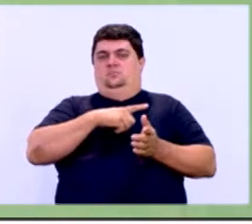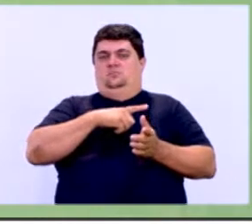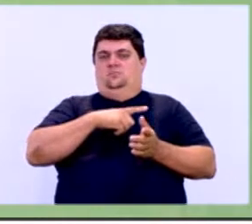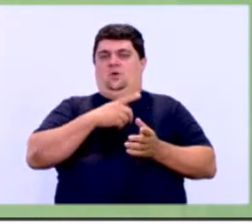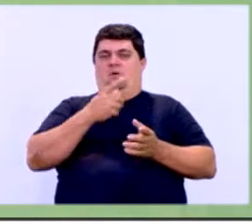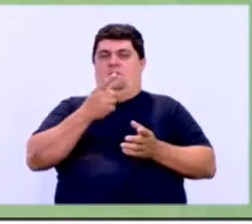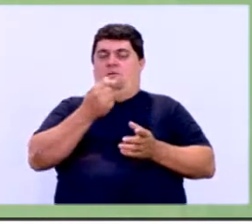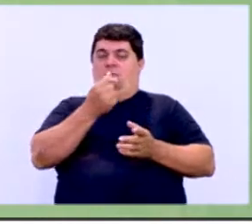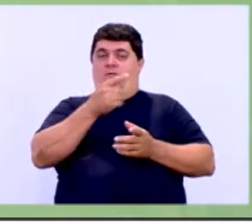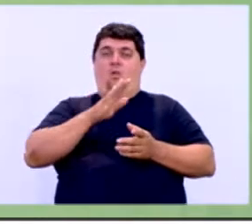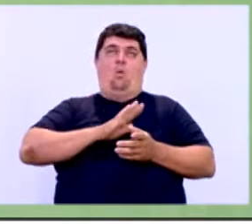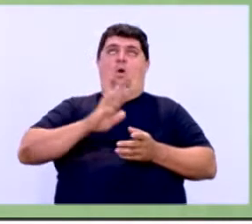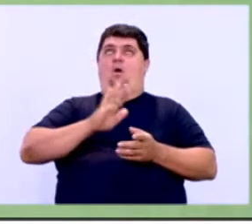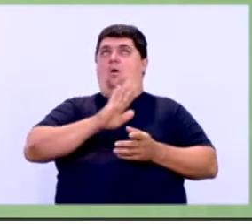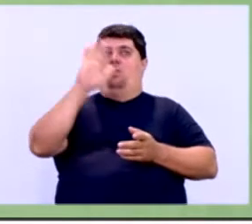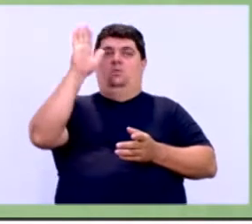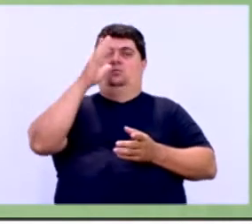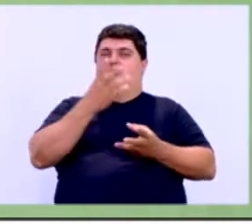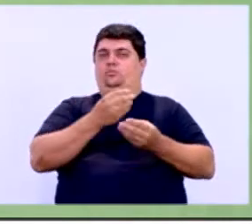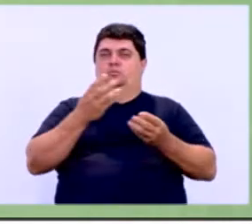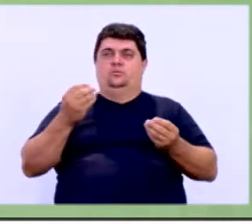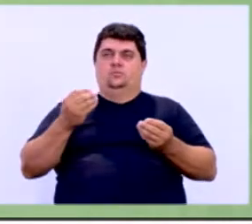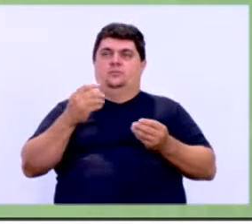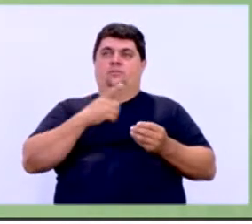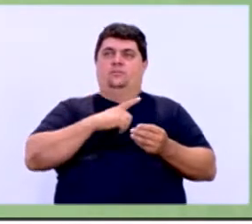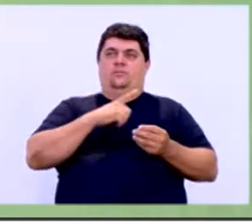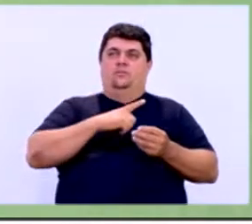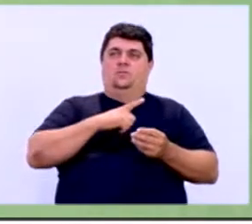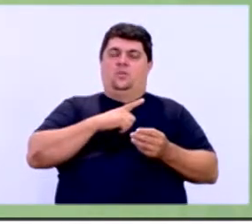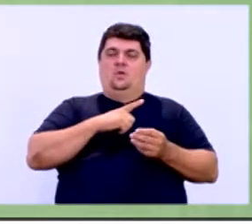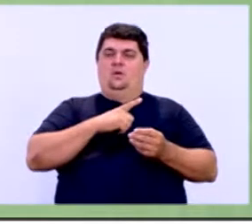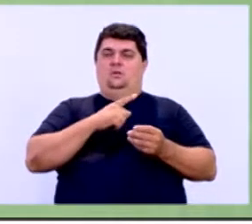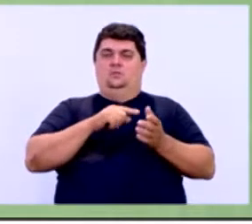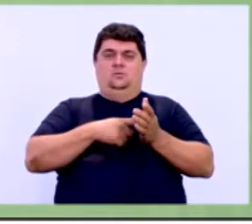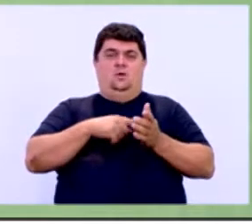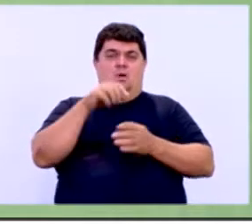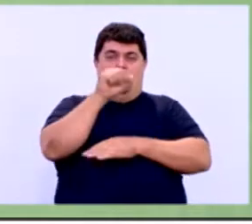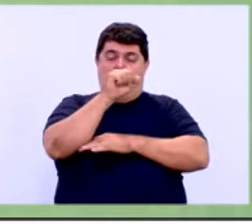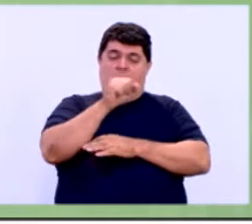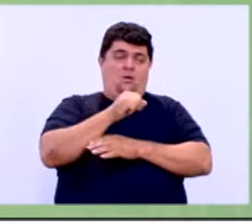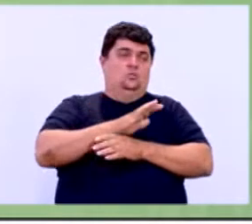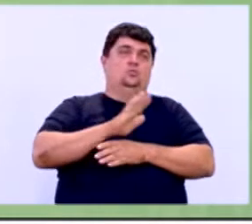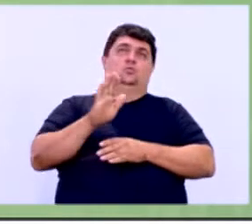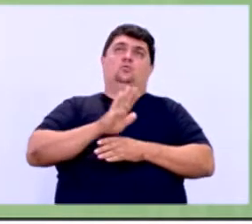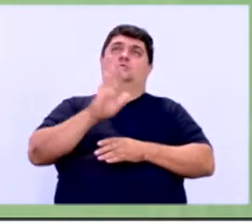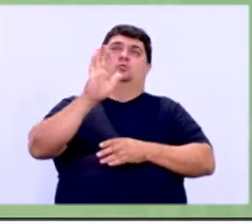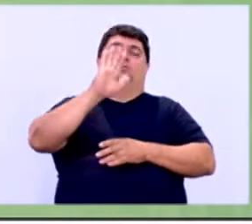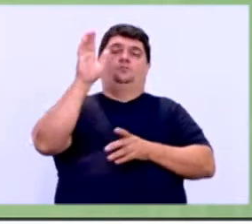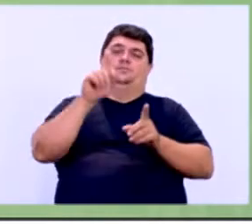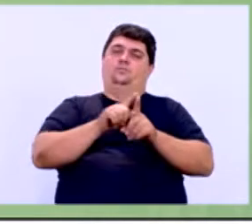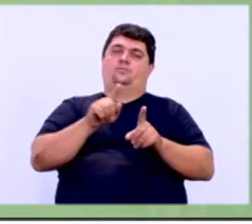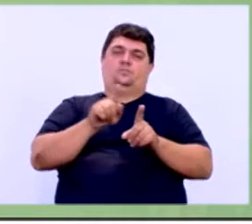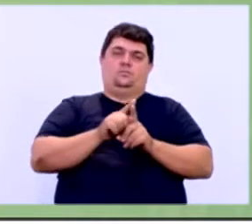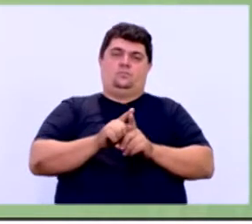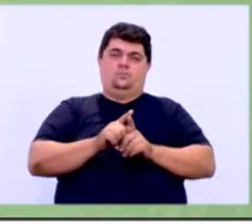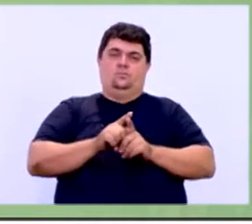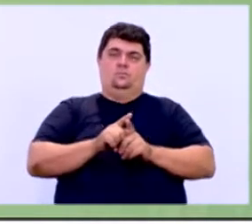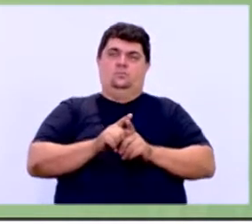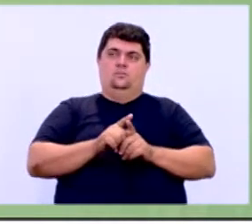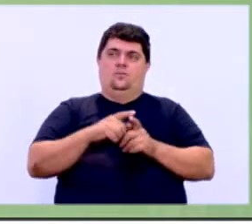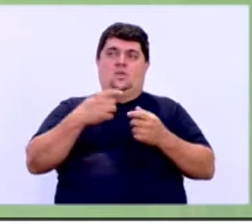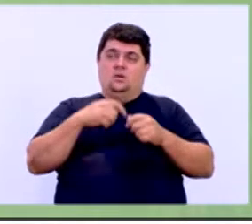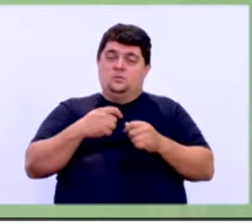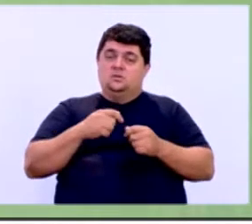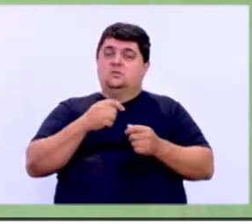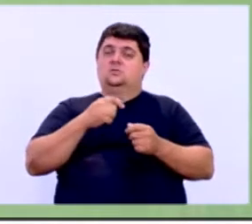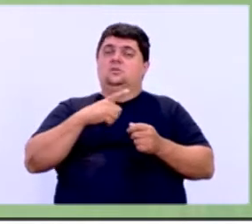valor alto, um equipamento possui um valor alto. Veículos, né, frota de veículos é caro de ser comprado, isso precisa